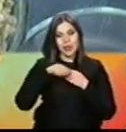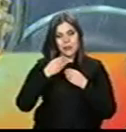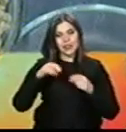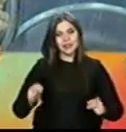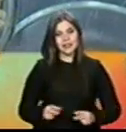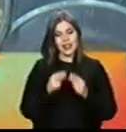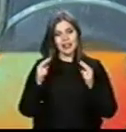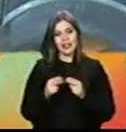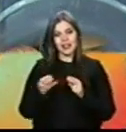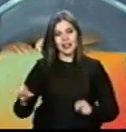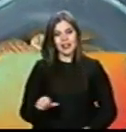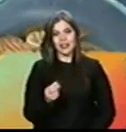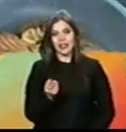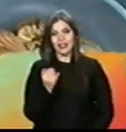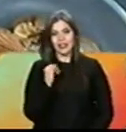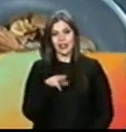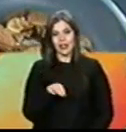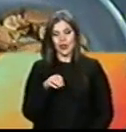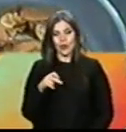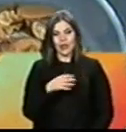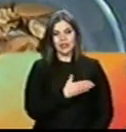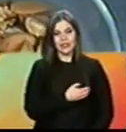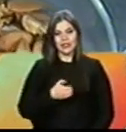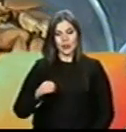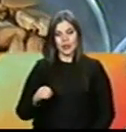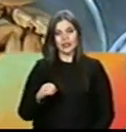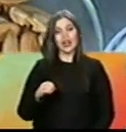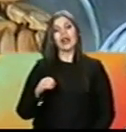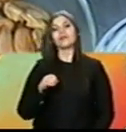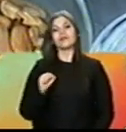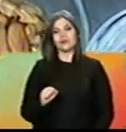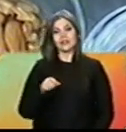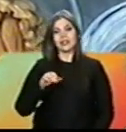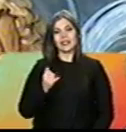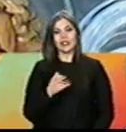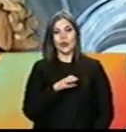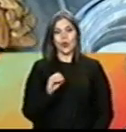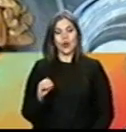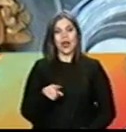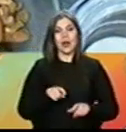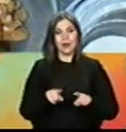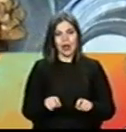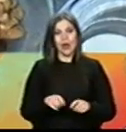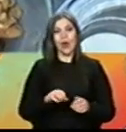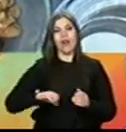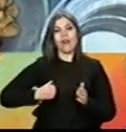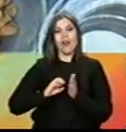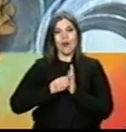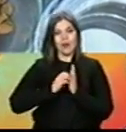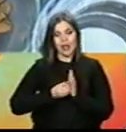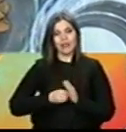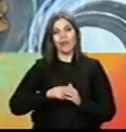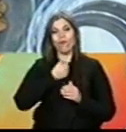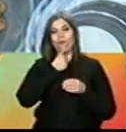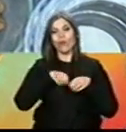quinoa. Exatamente. Temos 150 gramas de quinoa cozida. E que mais, Sónia? Temos 100 gramas de camarão salteado. Um abacate. 100 gramas de tomate cherry. Uma cebola